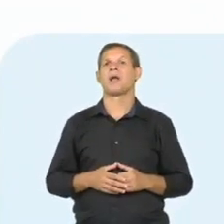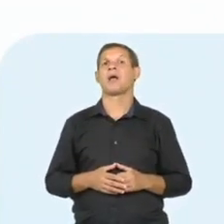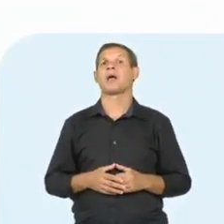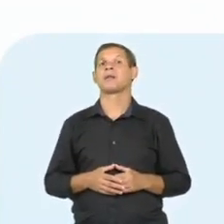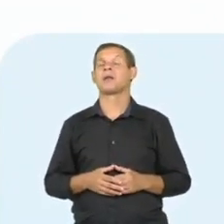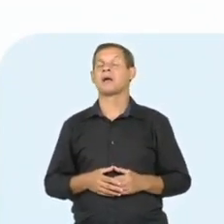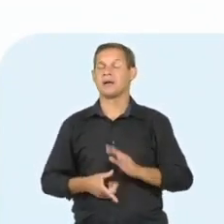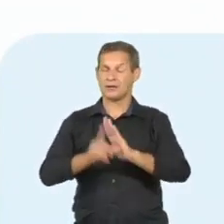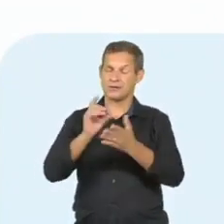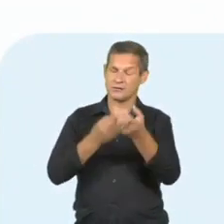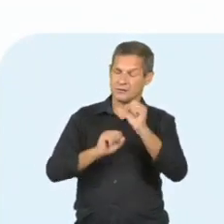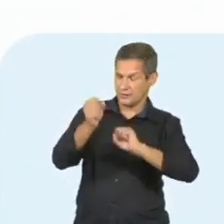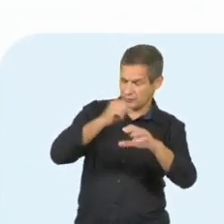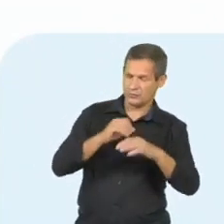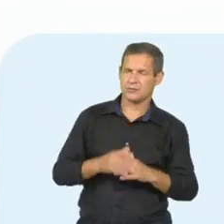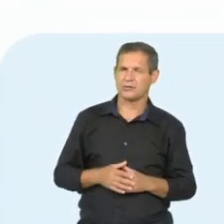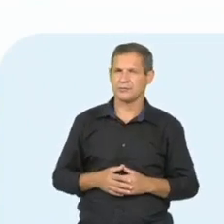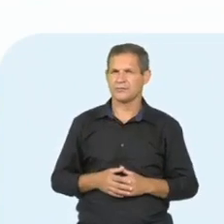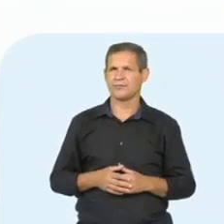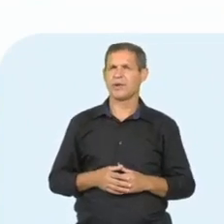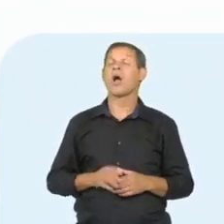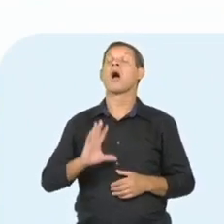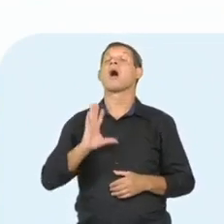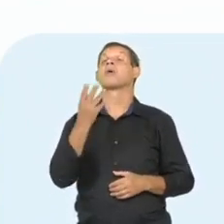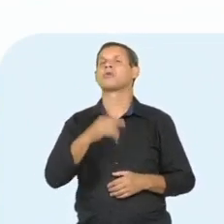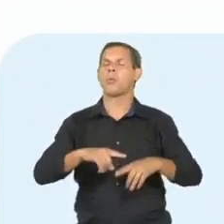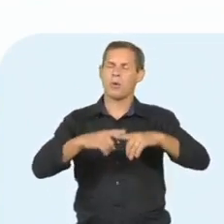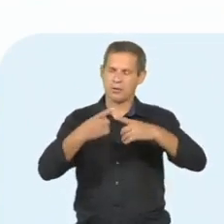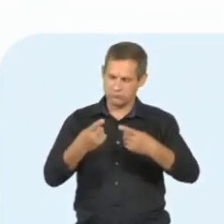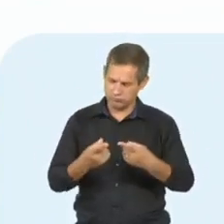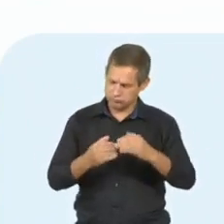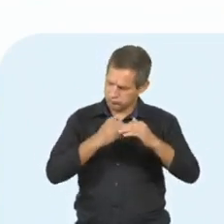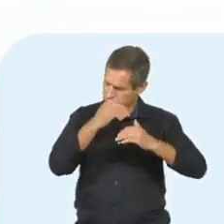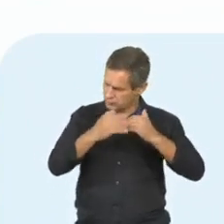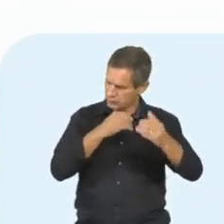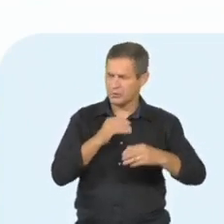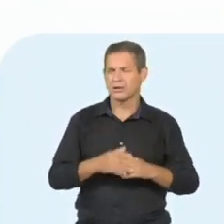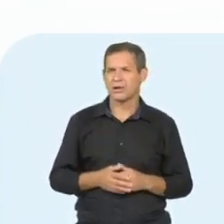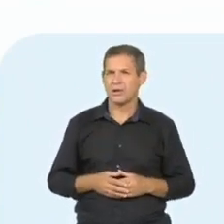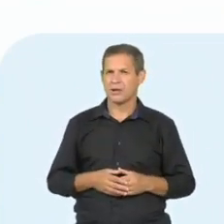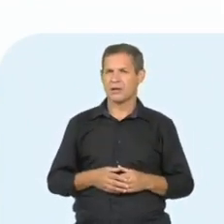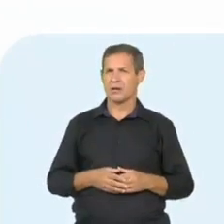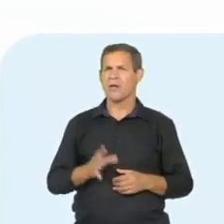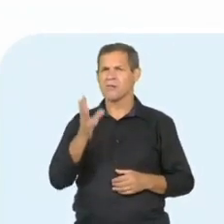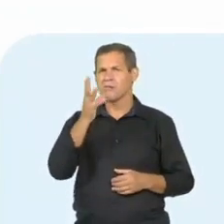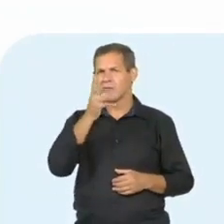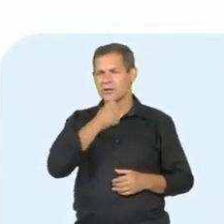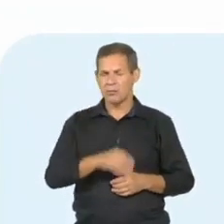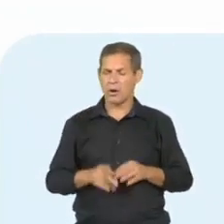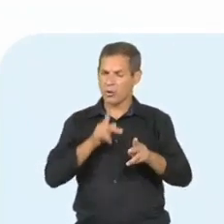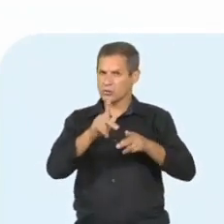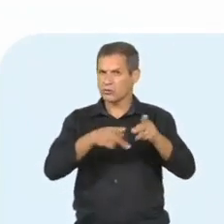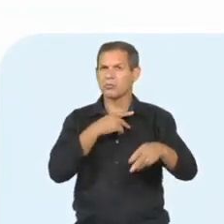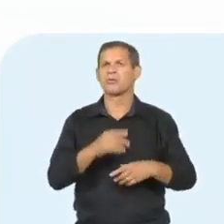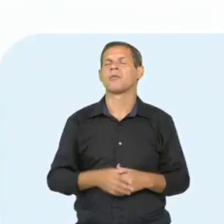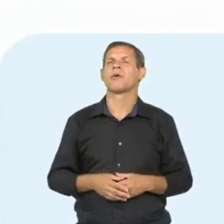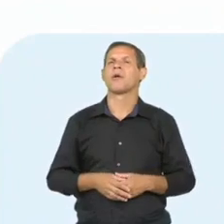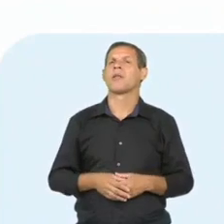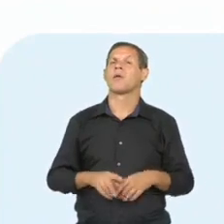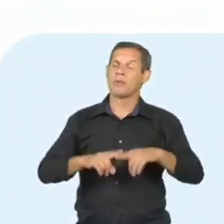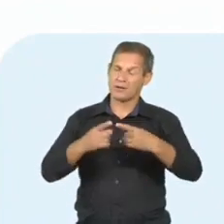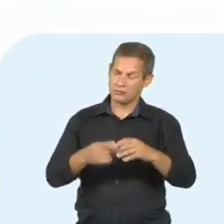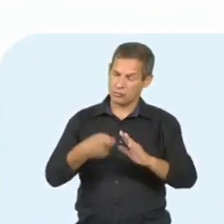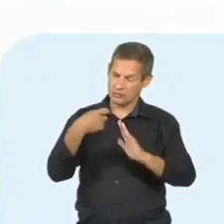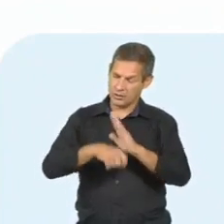fase pré-industrial, ocorreu o aumento gradual e lento da população, com